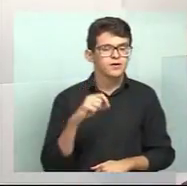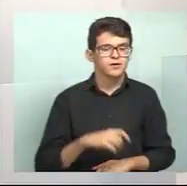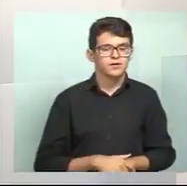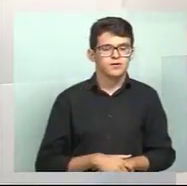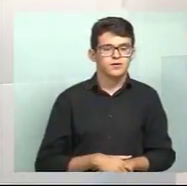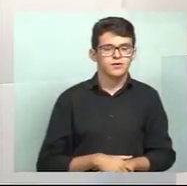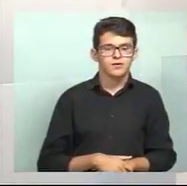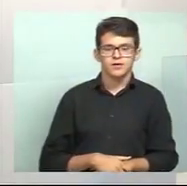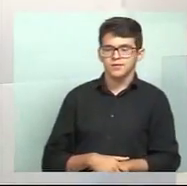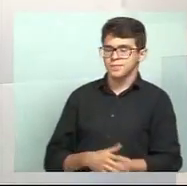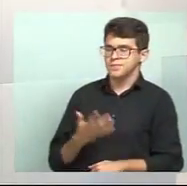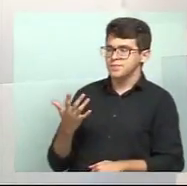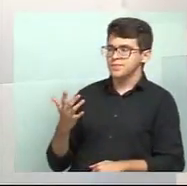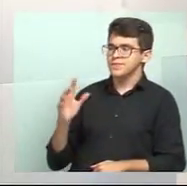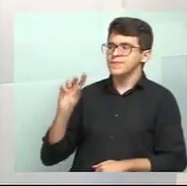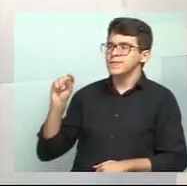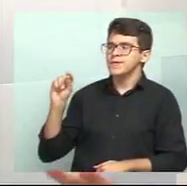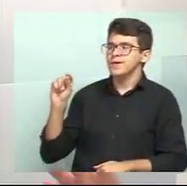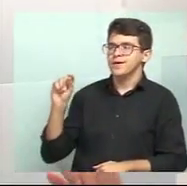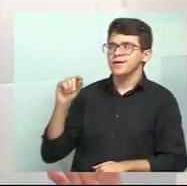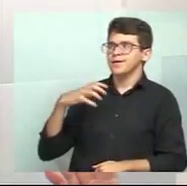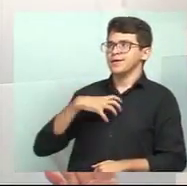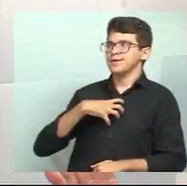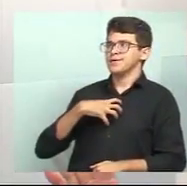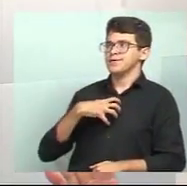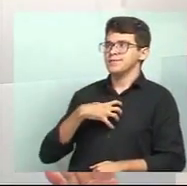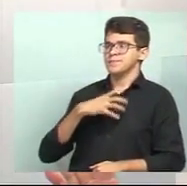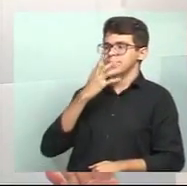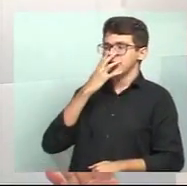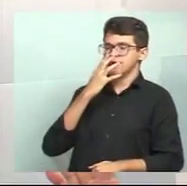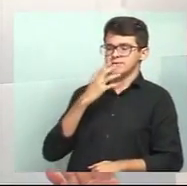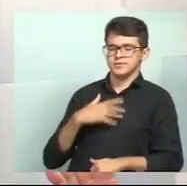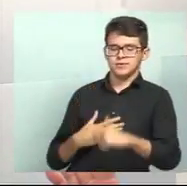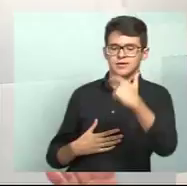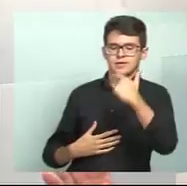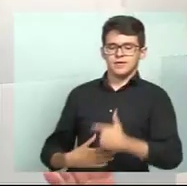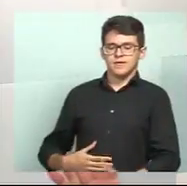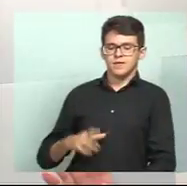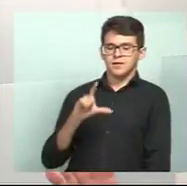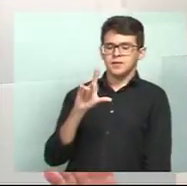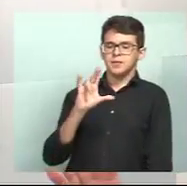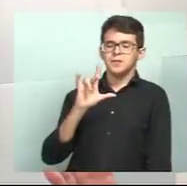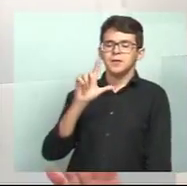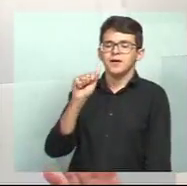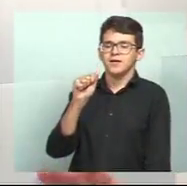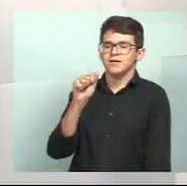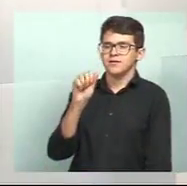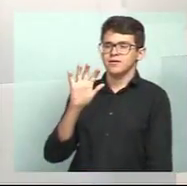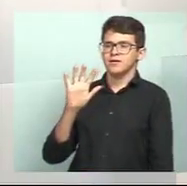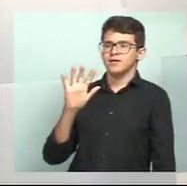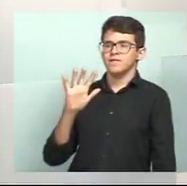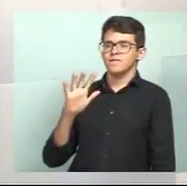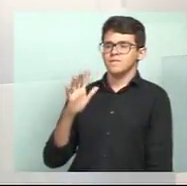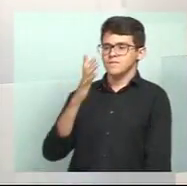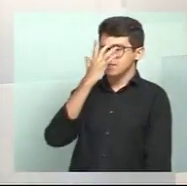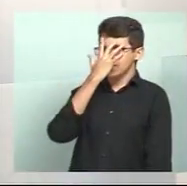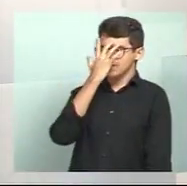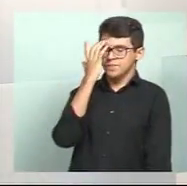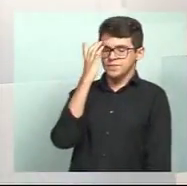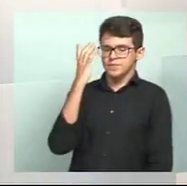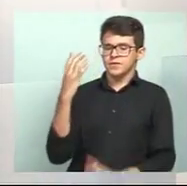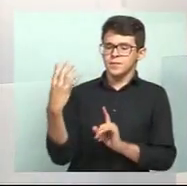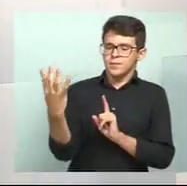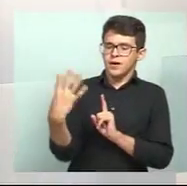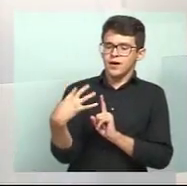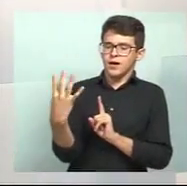transvestiu do personagem, né? Ele é um mártir. Pronto. Eu gosto do Luiz. Ele é um mártir, dizendo, mesmo que eu